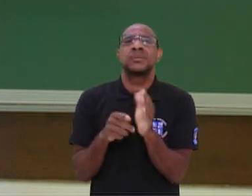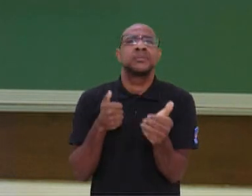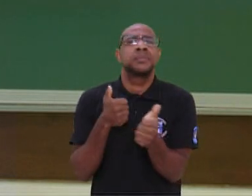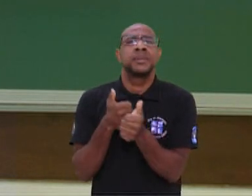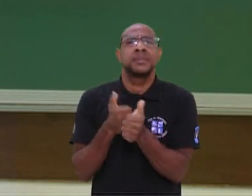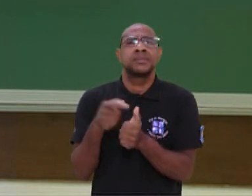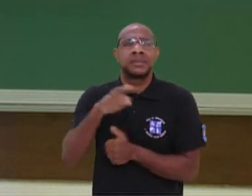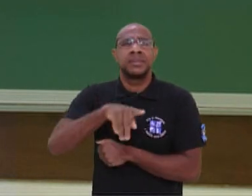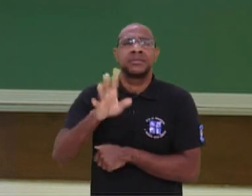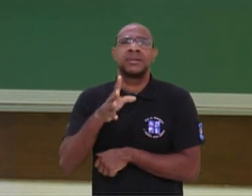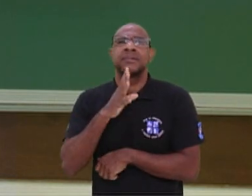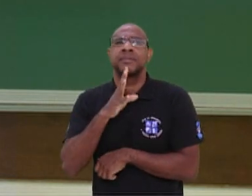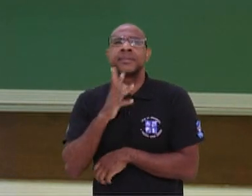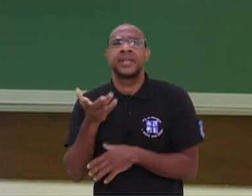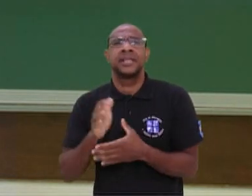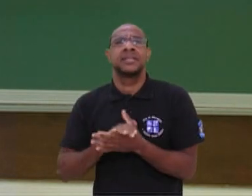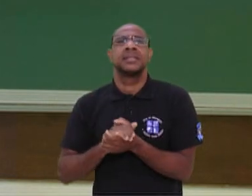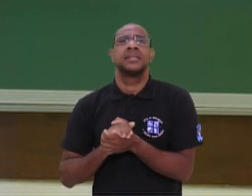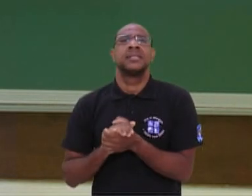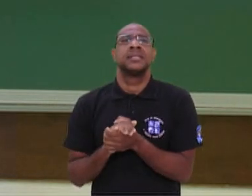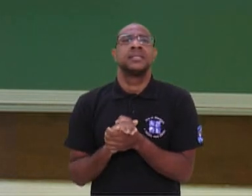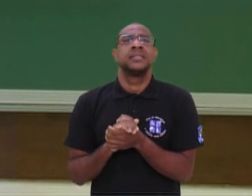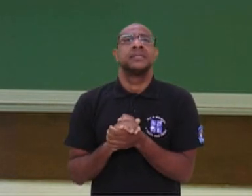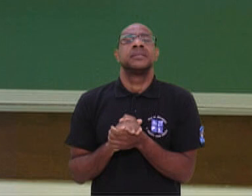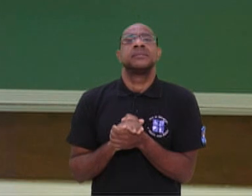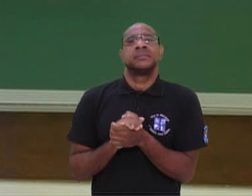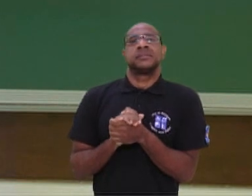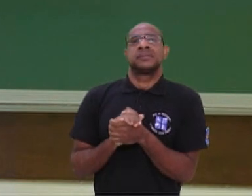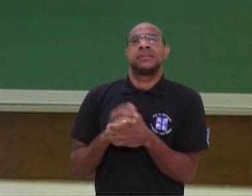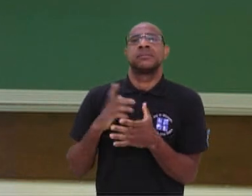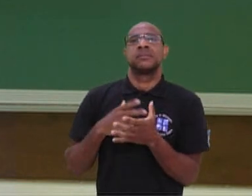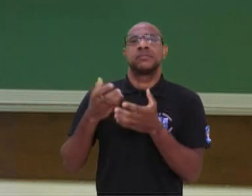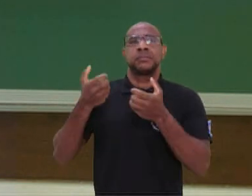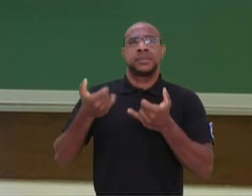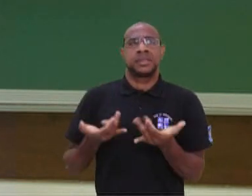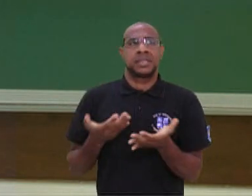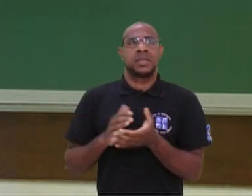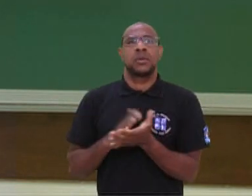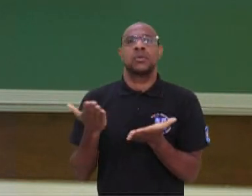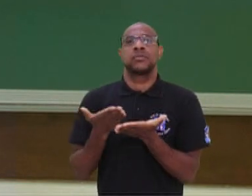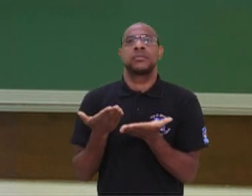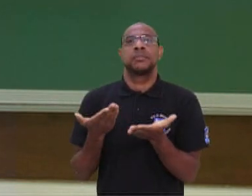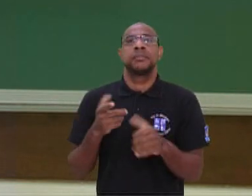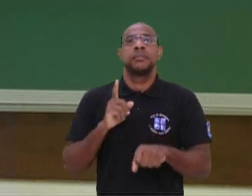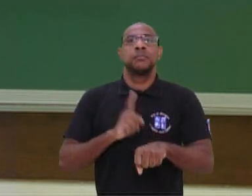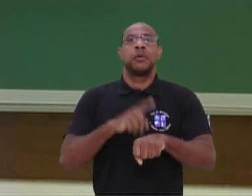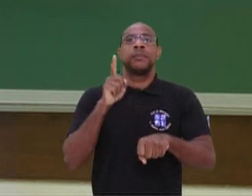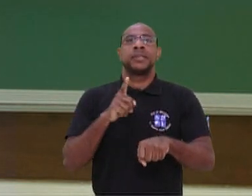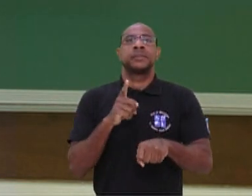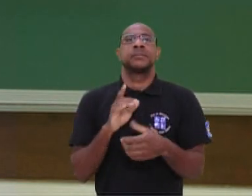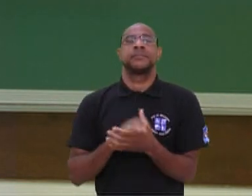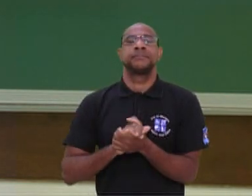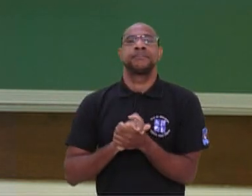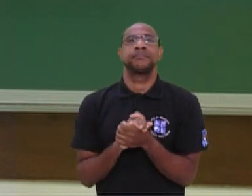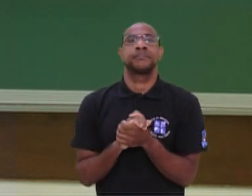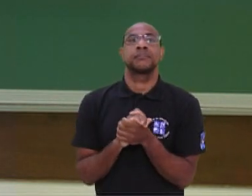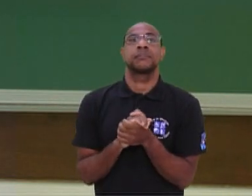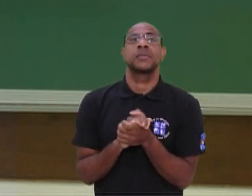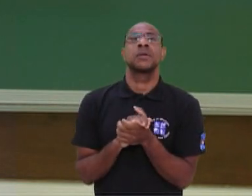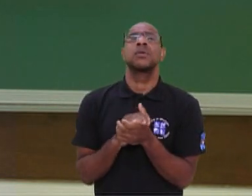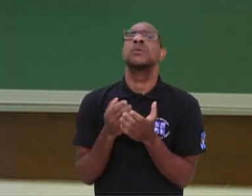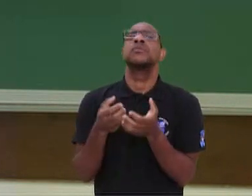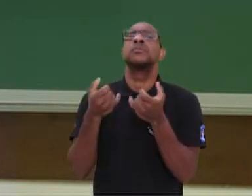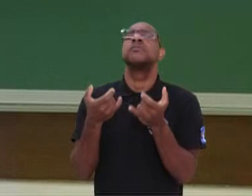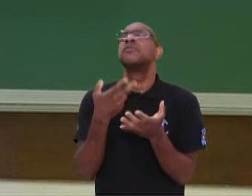com vocês. A gente vai trabalhar esses gêneros nas próximas aulas. Hoje é um primeiro momento, um primeiro encontro, né? Quando se fala